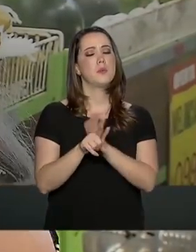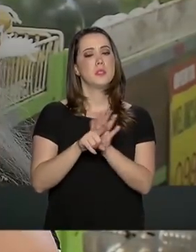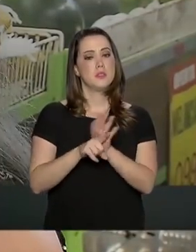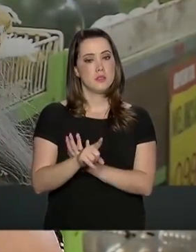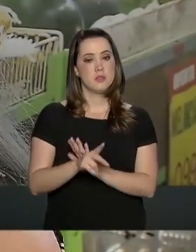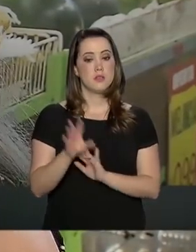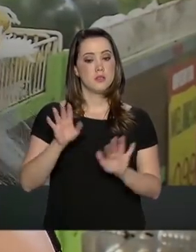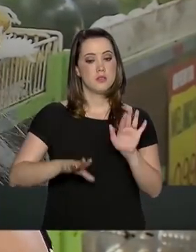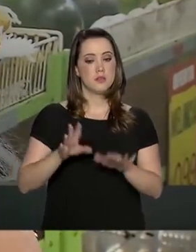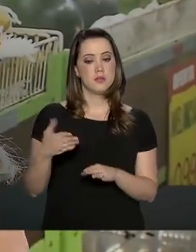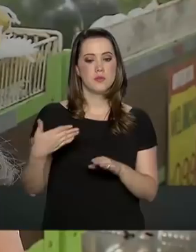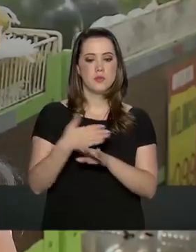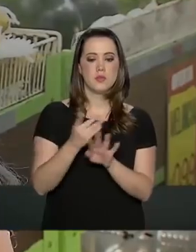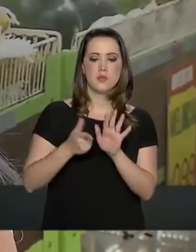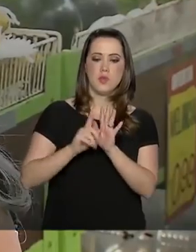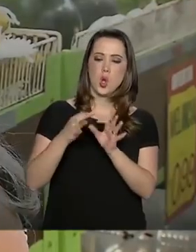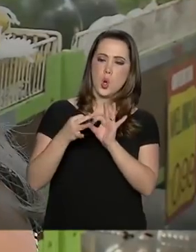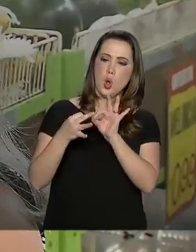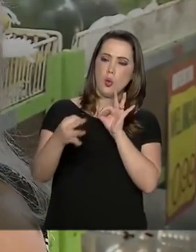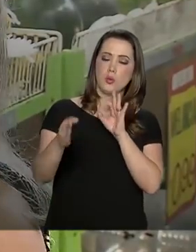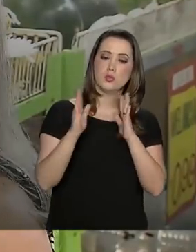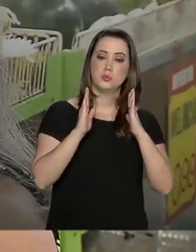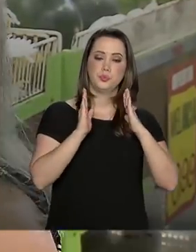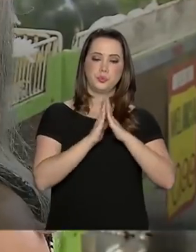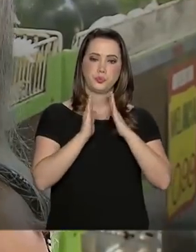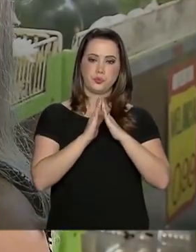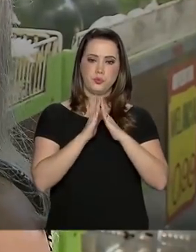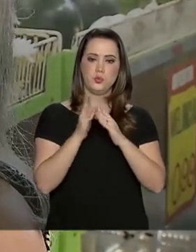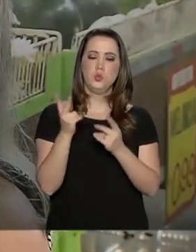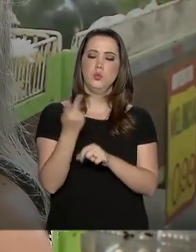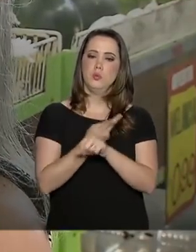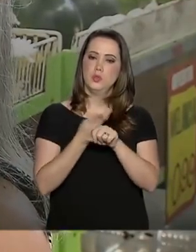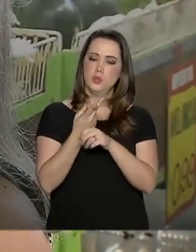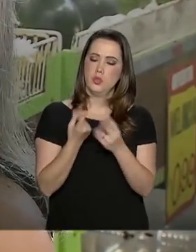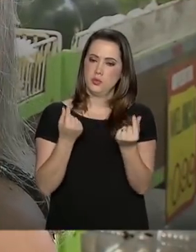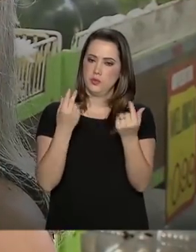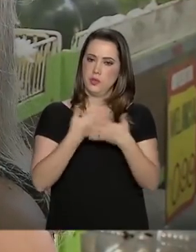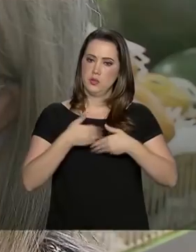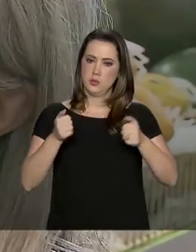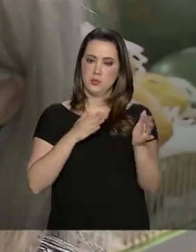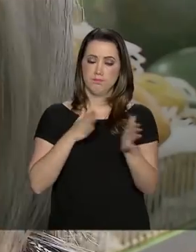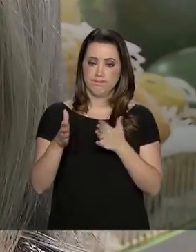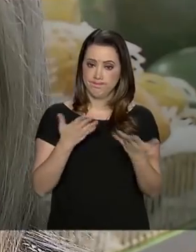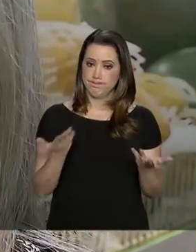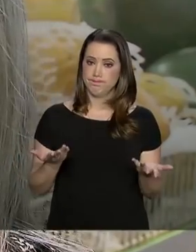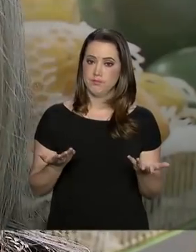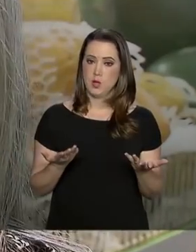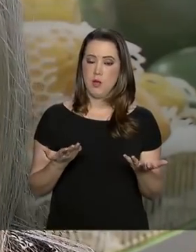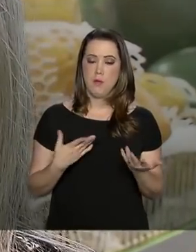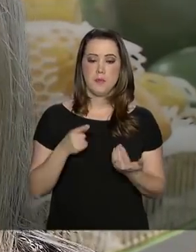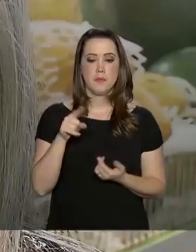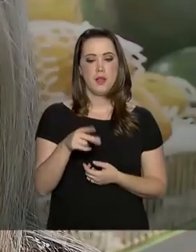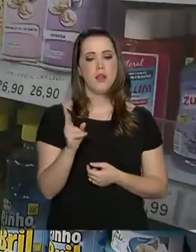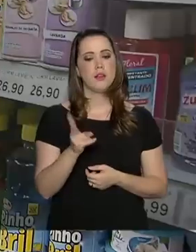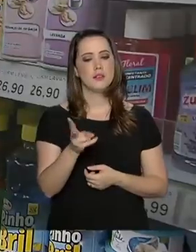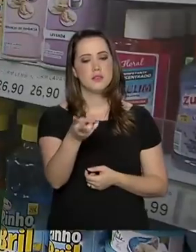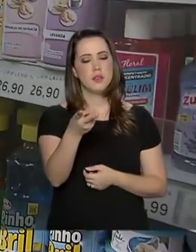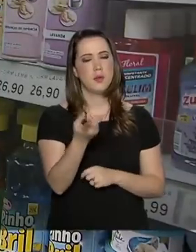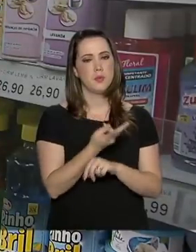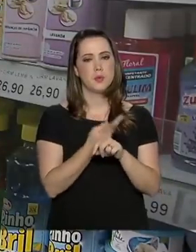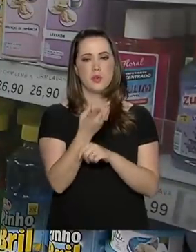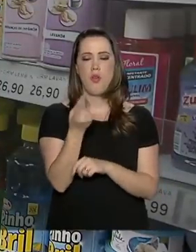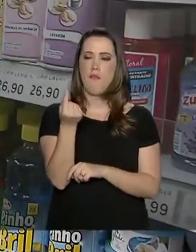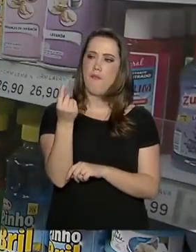procuro vir, às vezes, até um pouquinho longe da minha casa, na busca de preços mais acessíveis. Jaira deve continuar não se preocupando